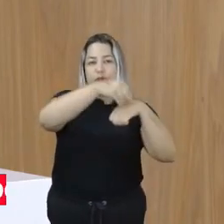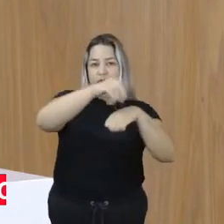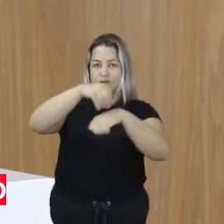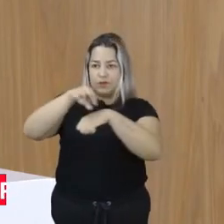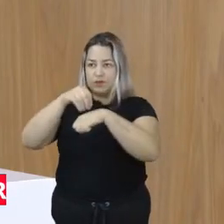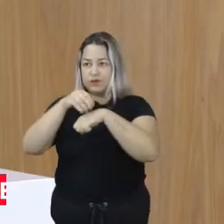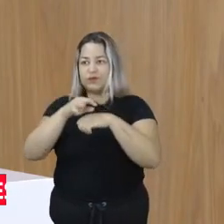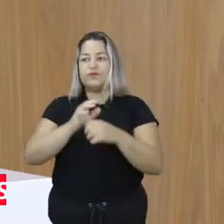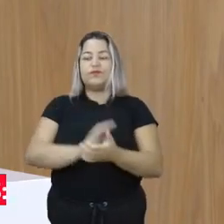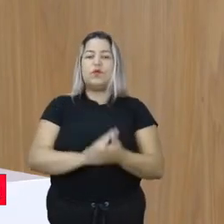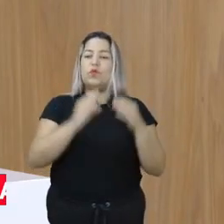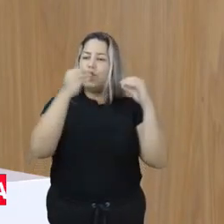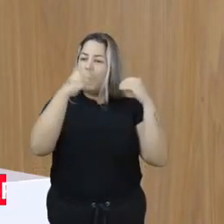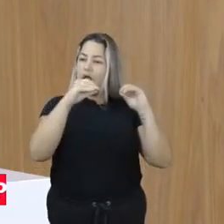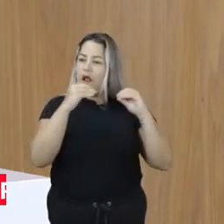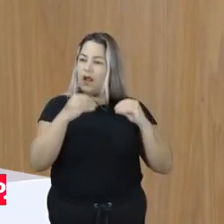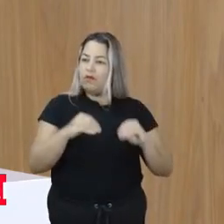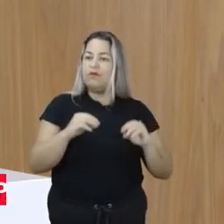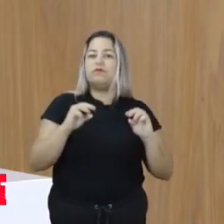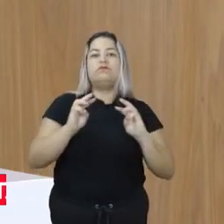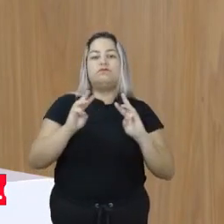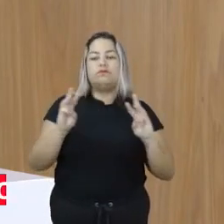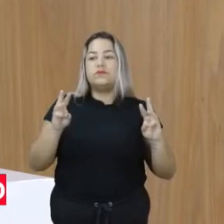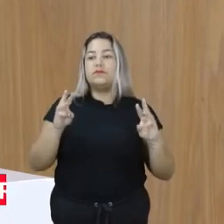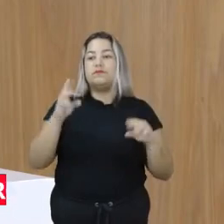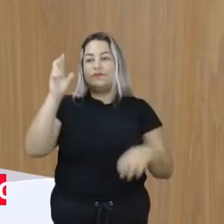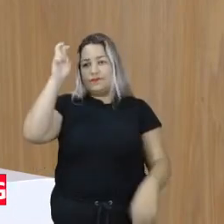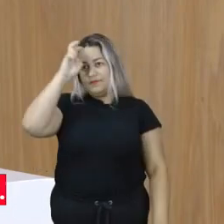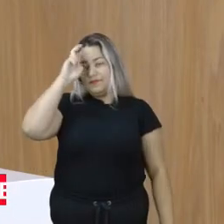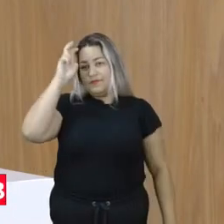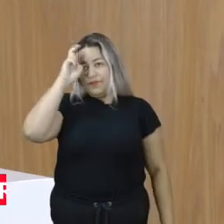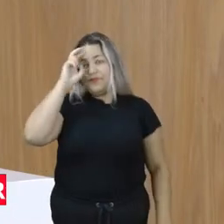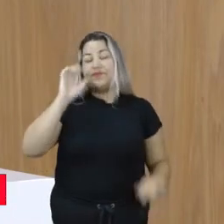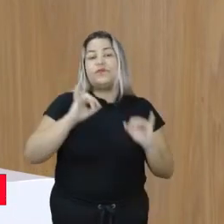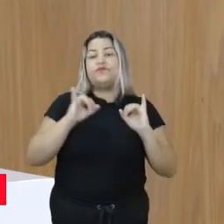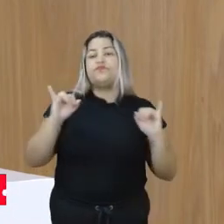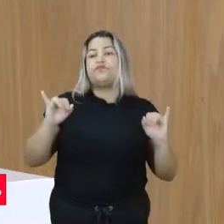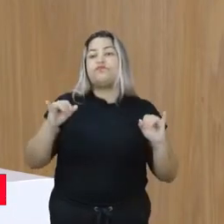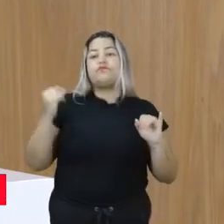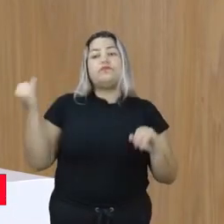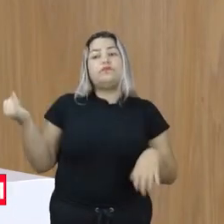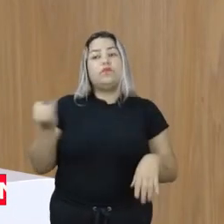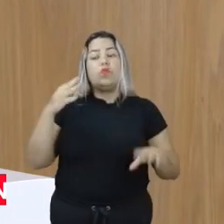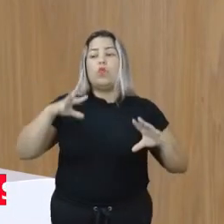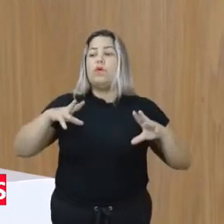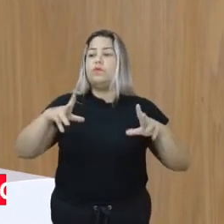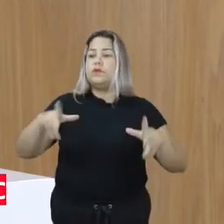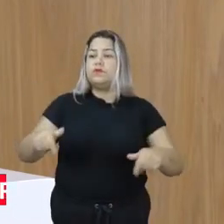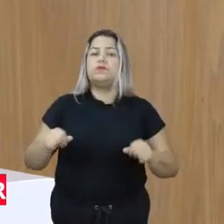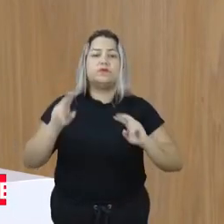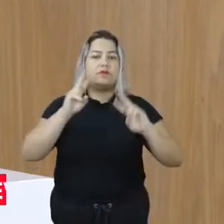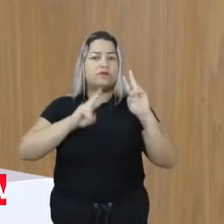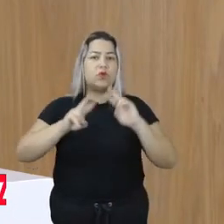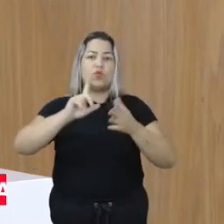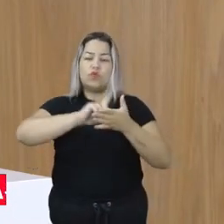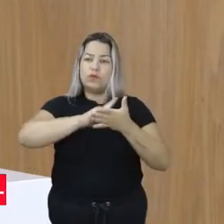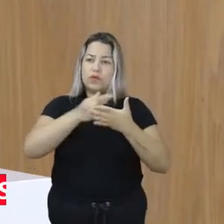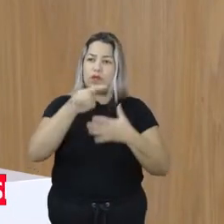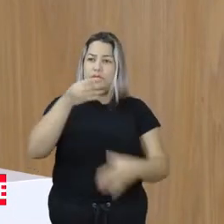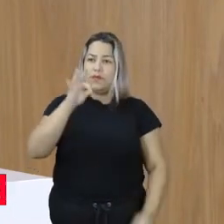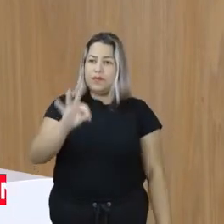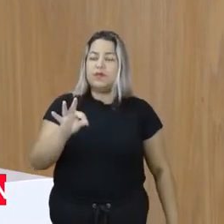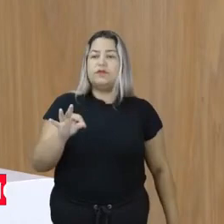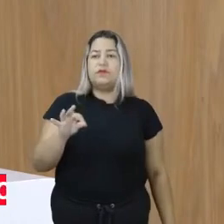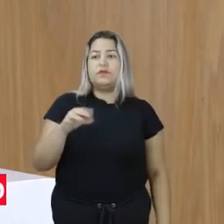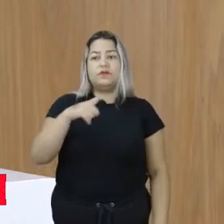nosso conteúdo ao longo desta quinta-feira. Deixa eu deixar um recado muito importante aqui para todo mundo que acompanha o Jornal PT Brasil, né? Para todo